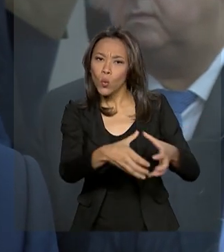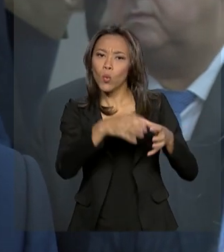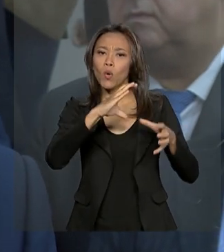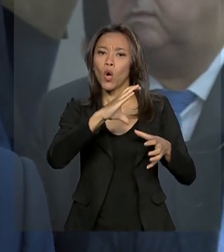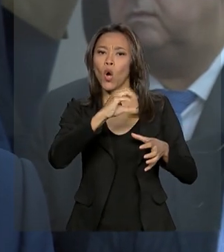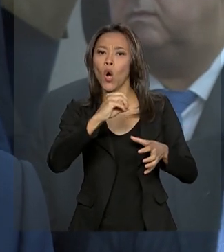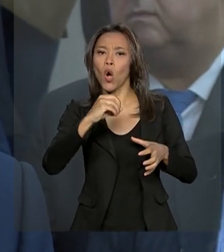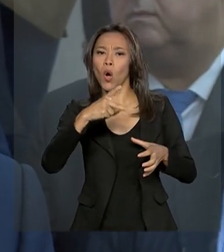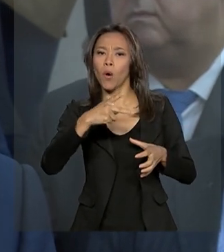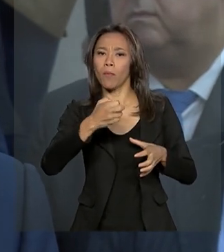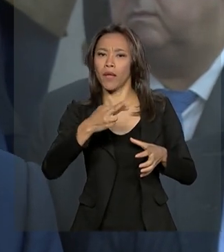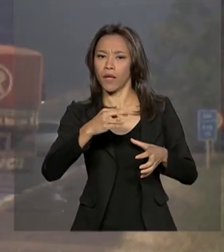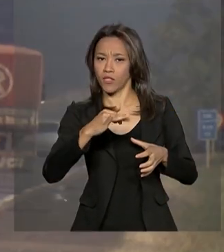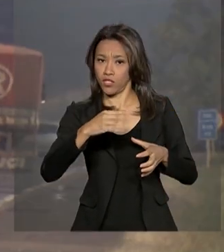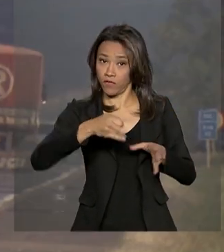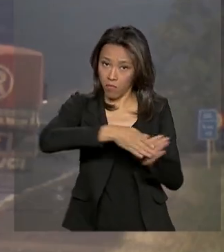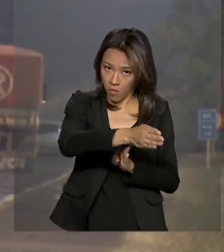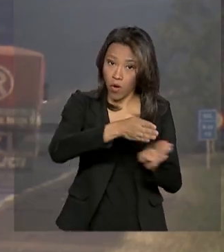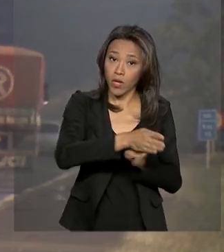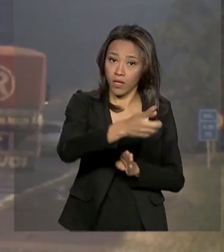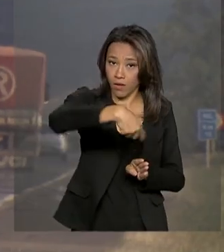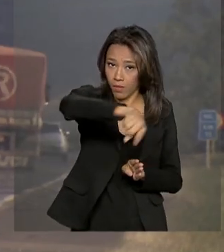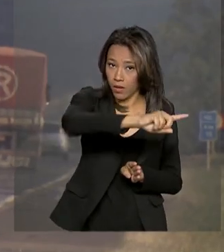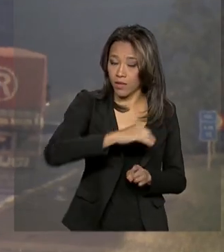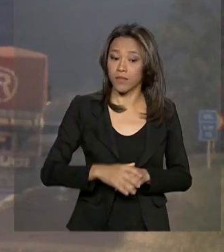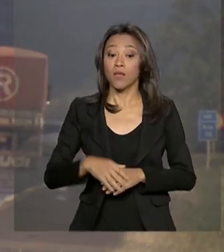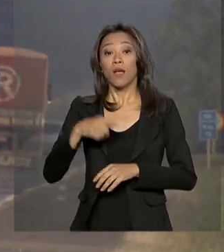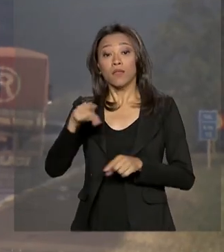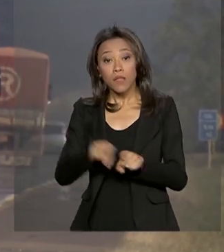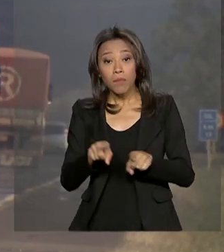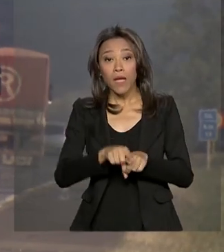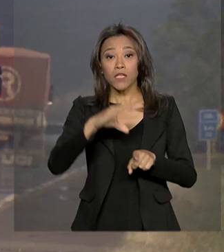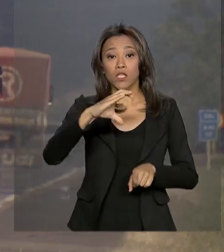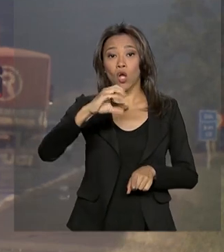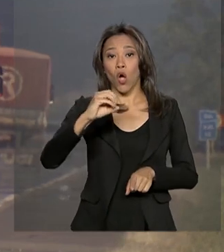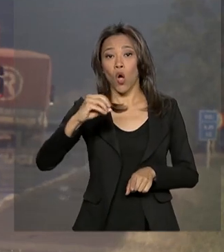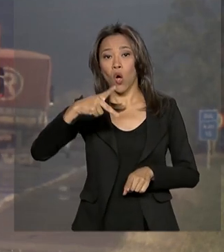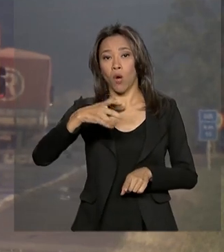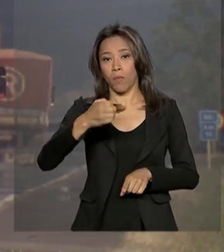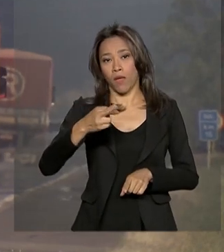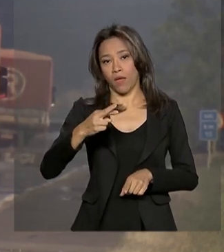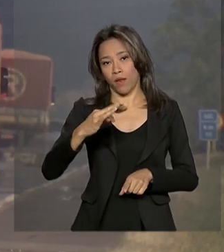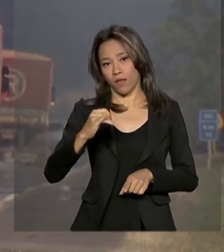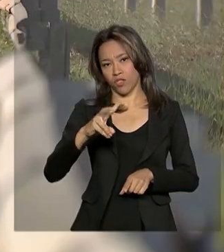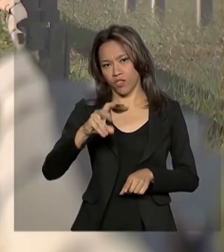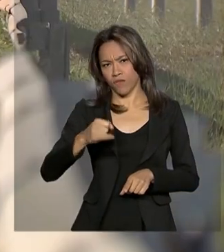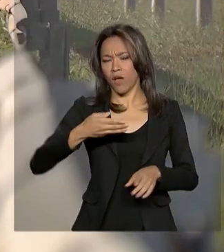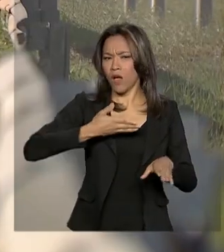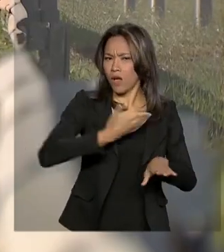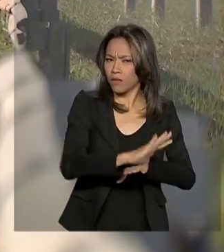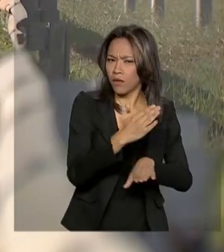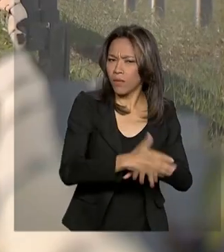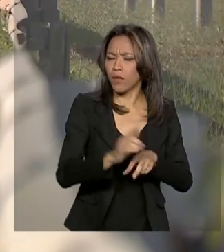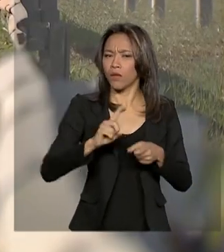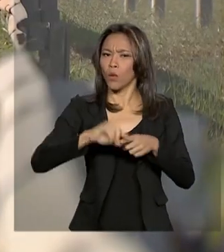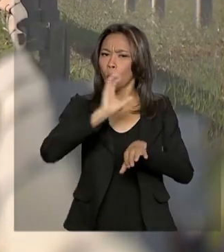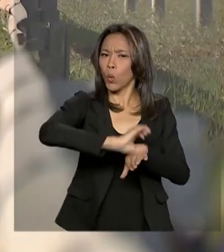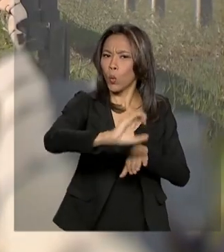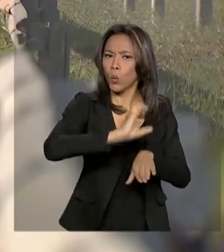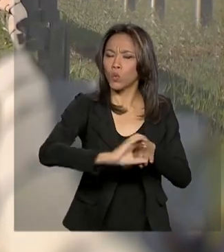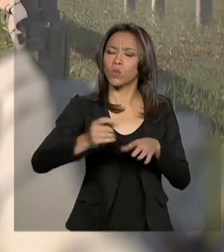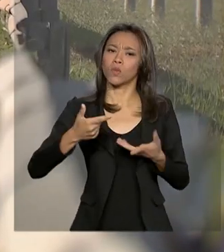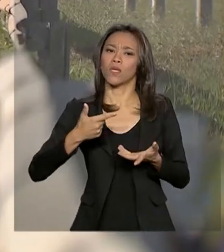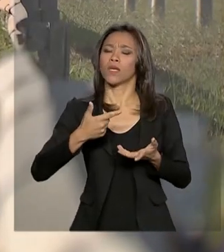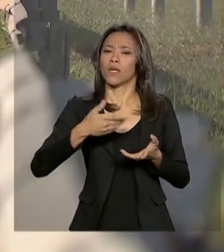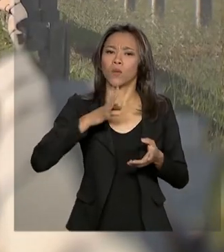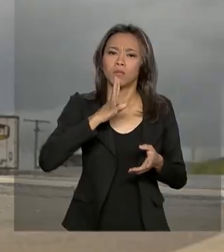estrutura da cooperativa para eles. As cooperativas também vão oferecer assessoramento técnico, cursos à distância e um